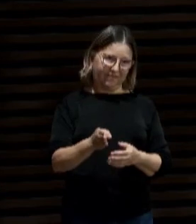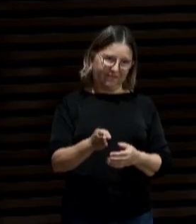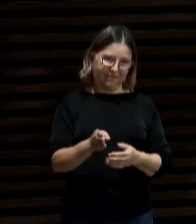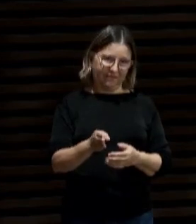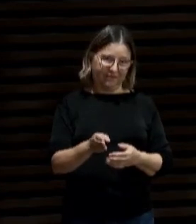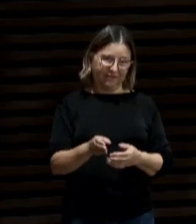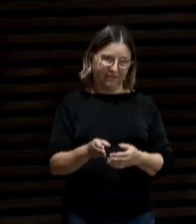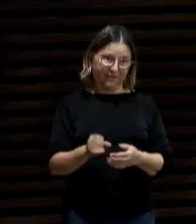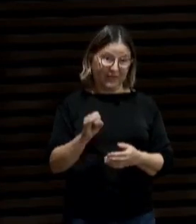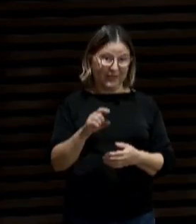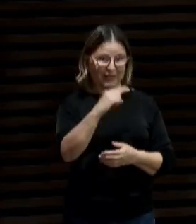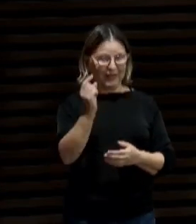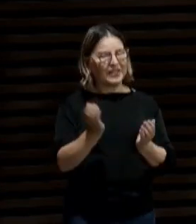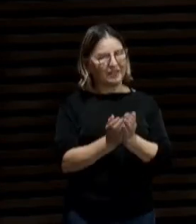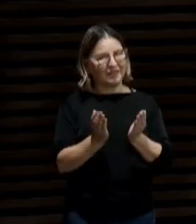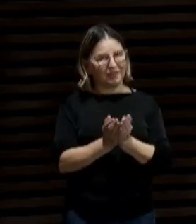se somos cristãos.